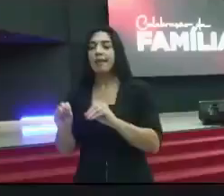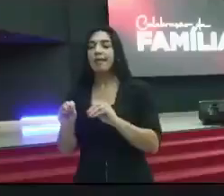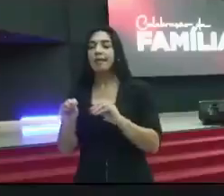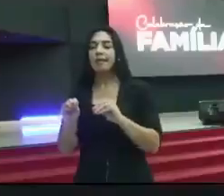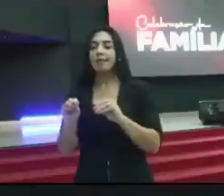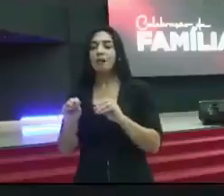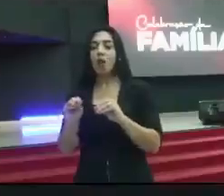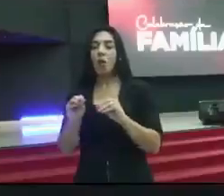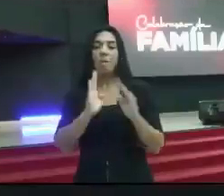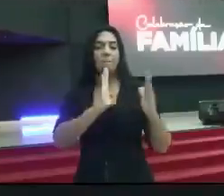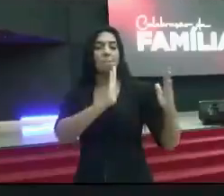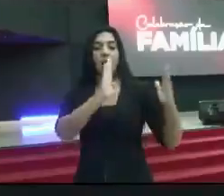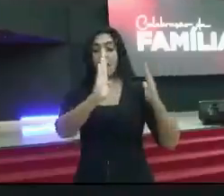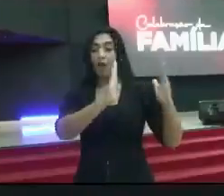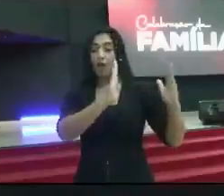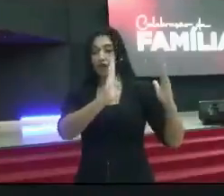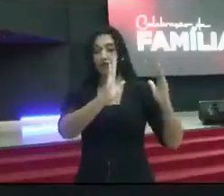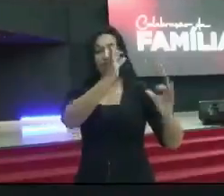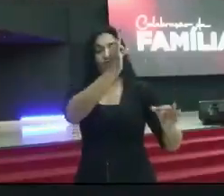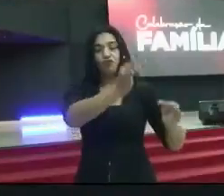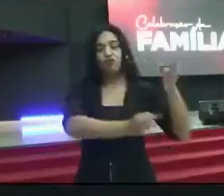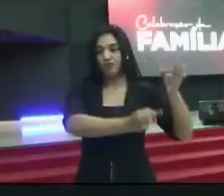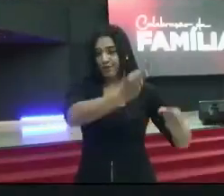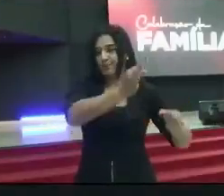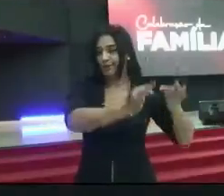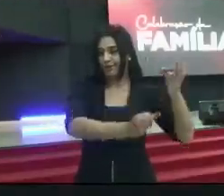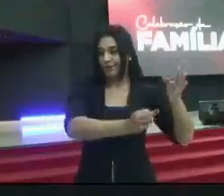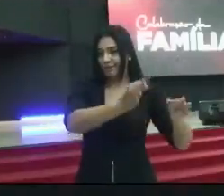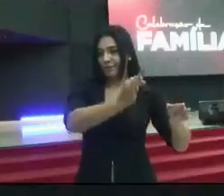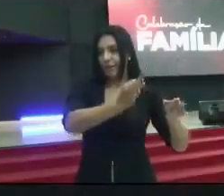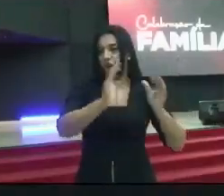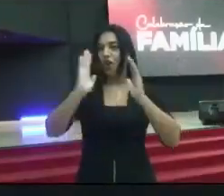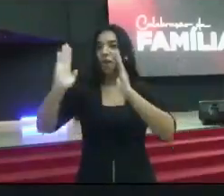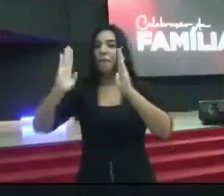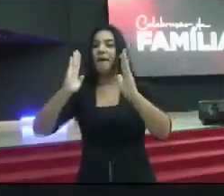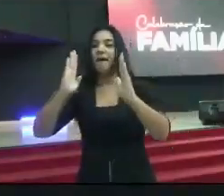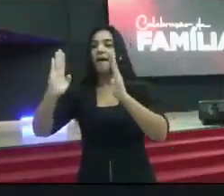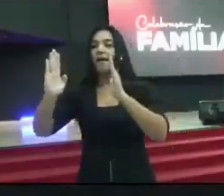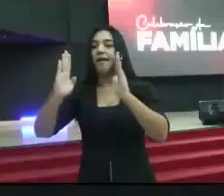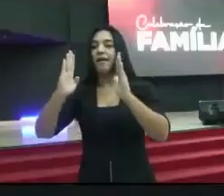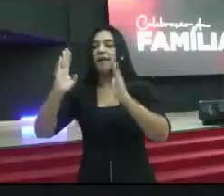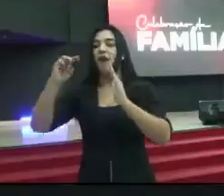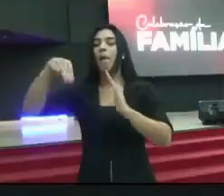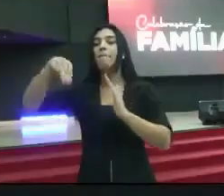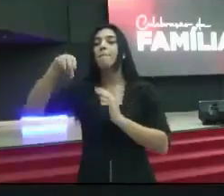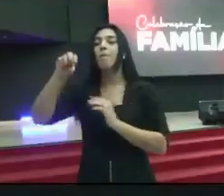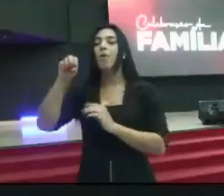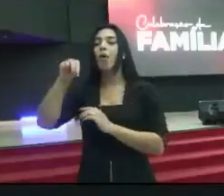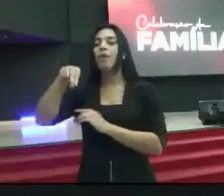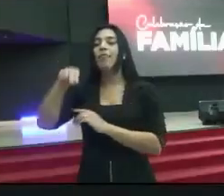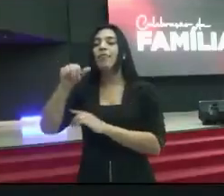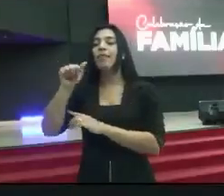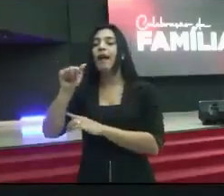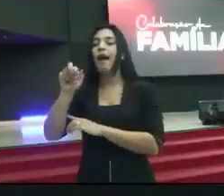entre o período dos juízes e o período da monarquia de